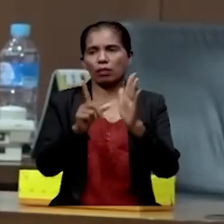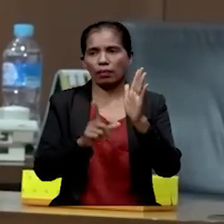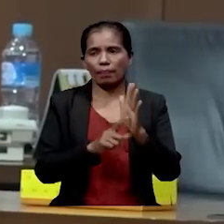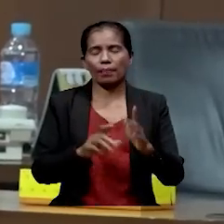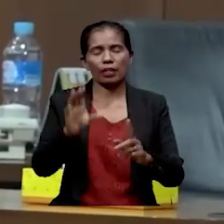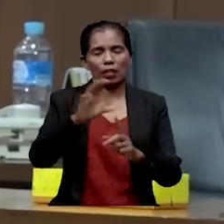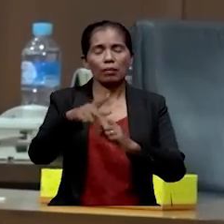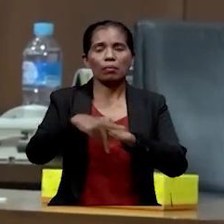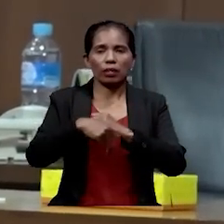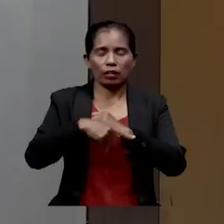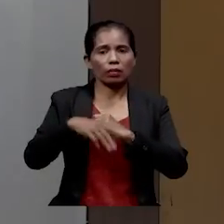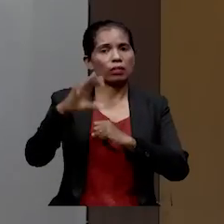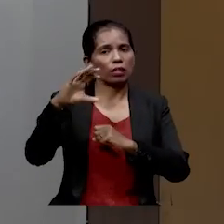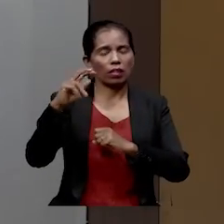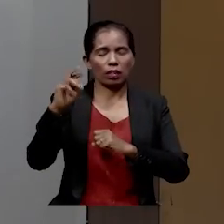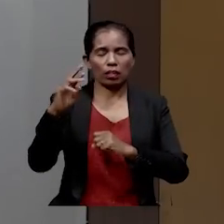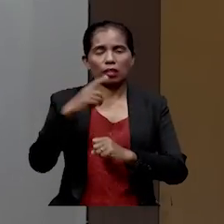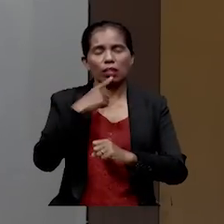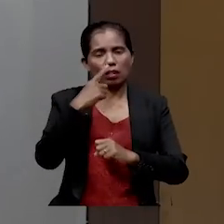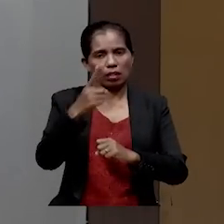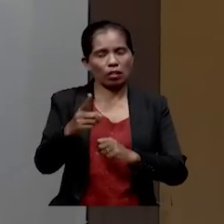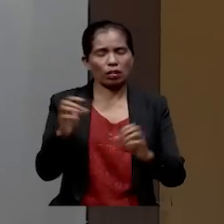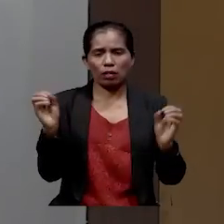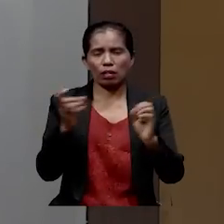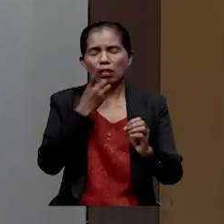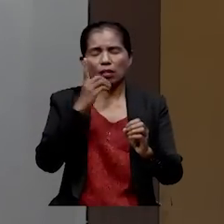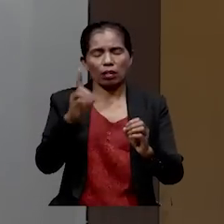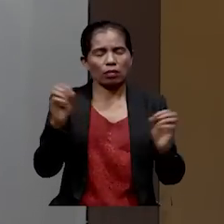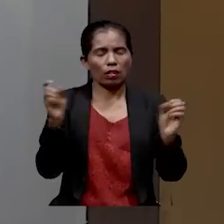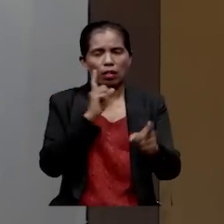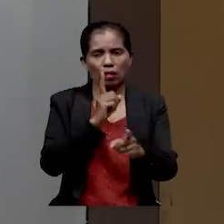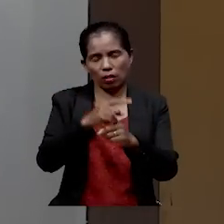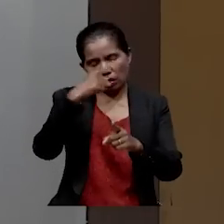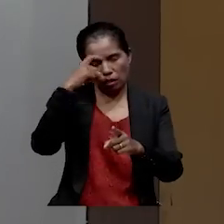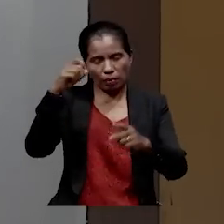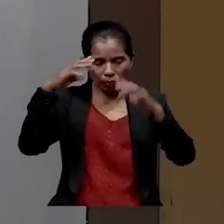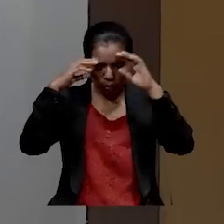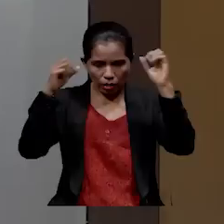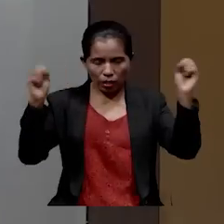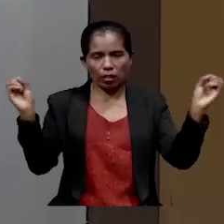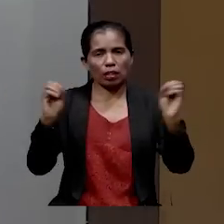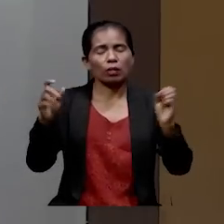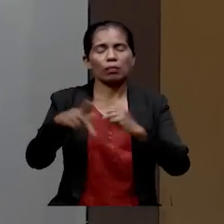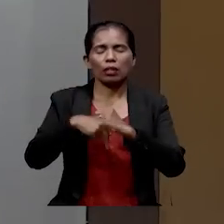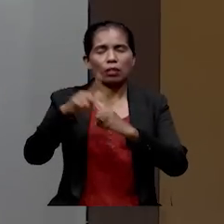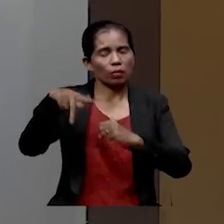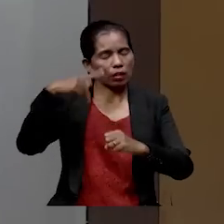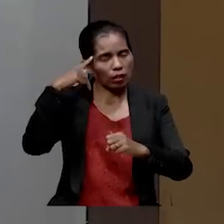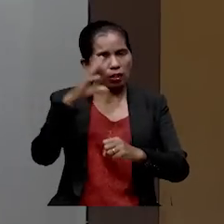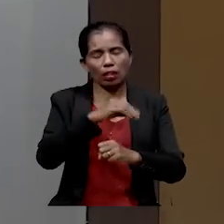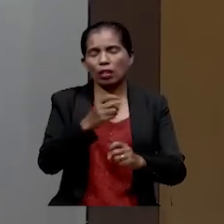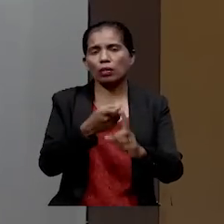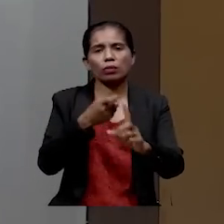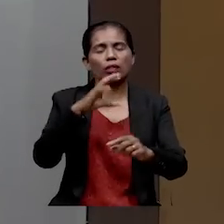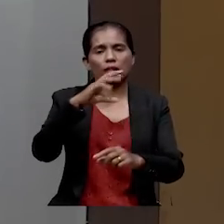chefe bancada CNRT Duarte Nunes rejeita a declaração né, tamba presidente da República Laos porta-voz partido político idanian, e inclui Laos usi